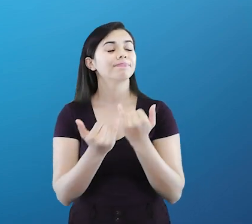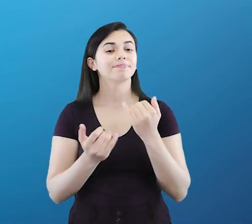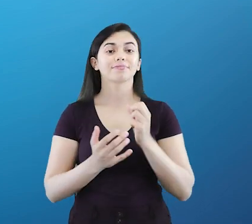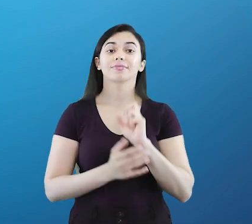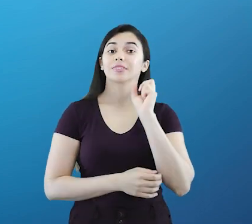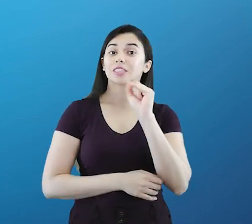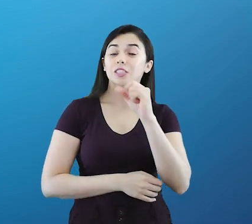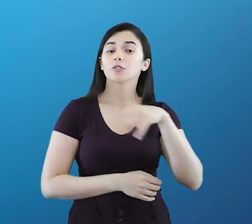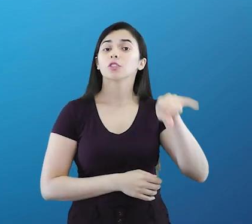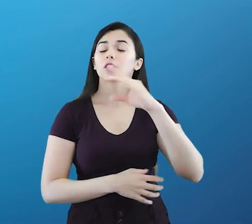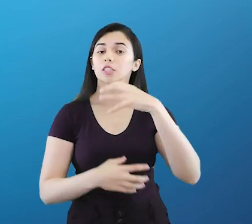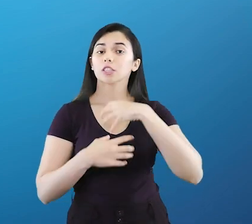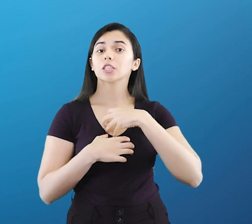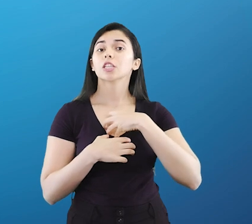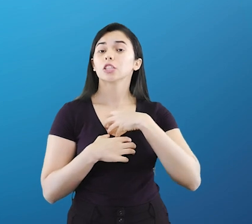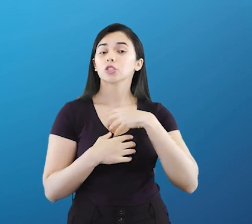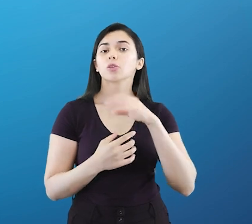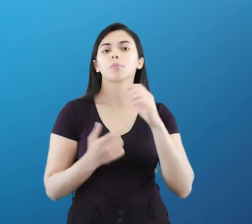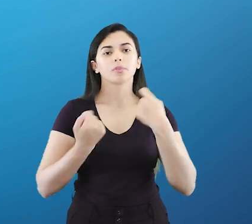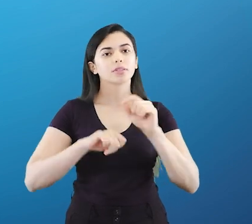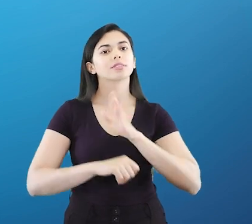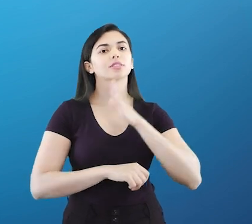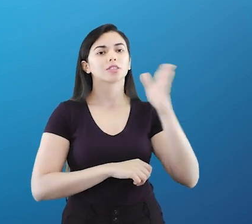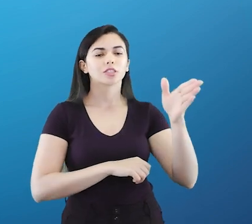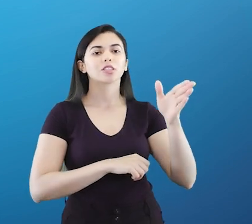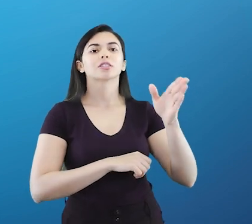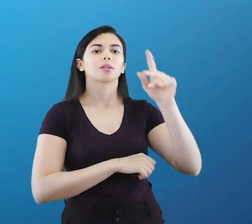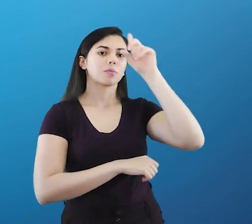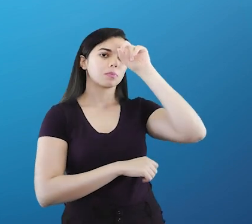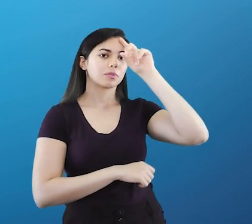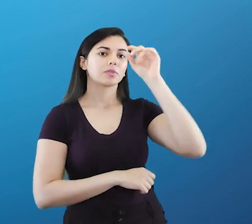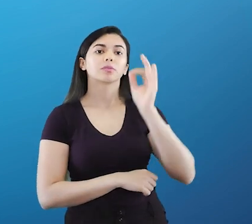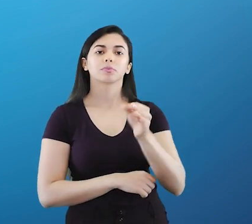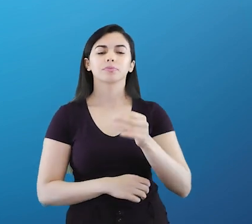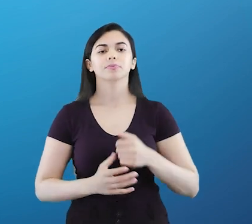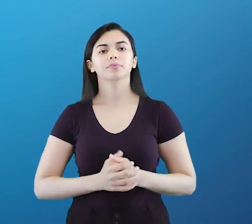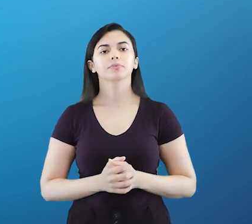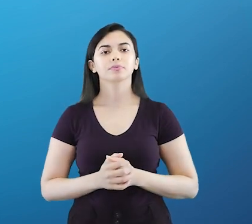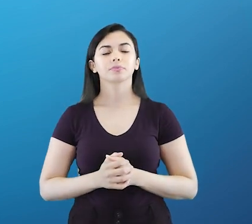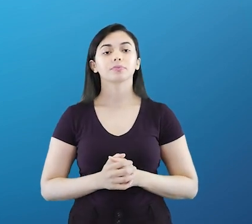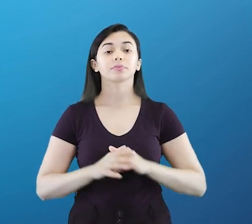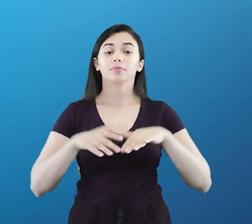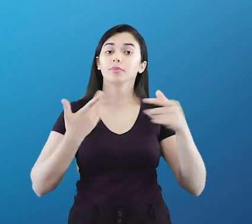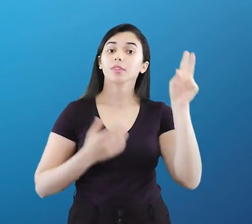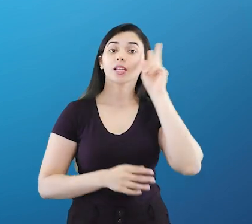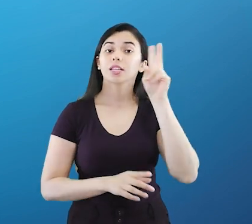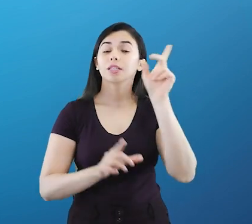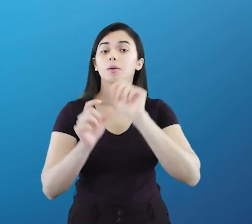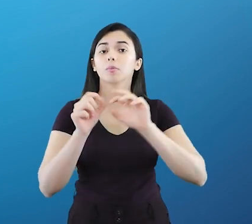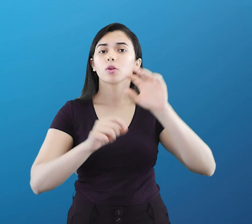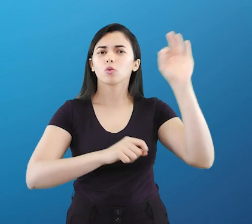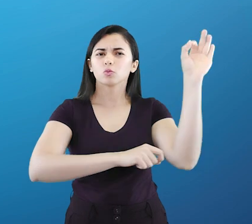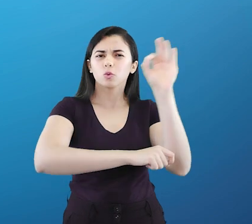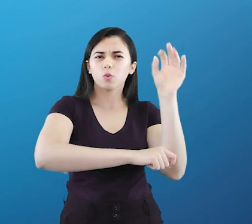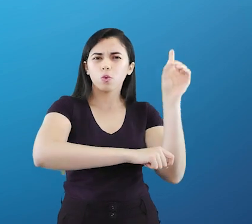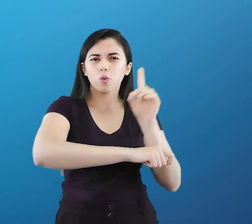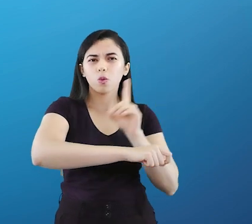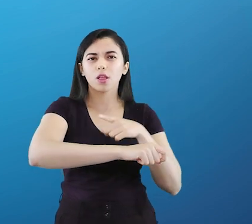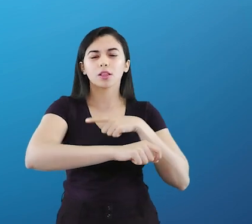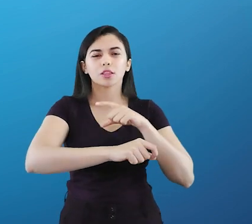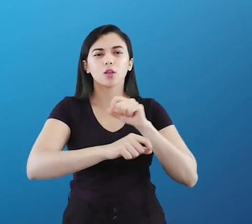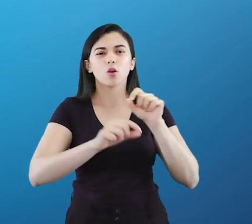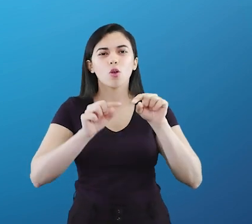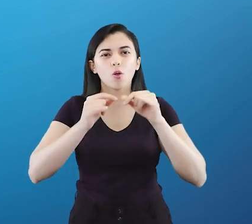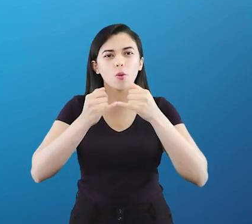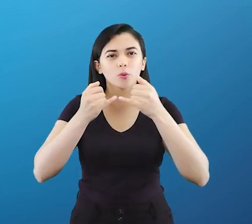Qualquer sintomas, manifestação desses sintomas, procure imediatamente um serviço médico. Vale lembrar que o mosquito da dengue possui essas pintinhas